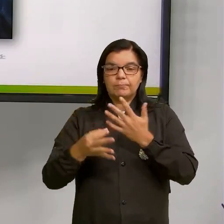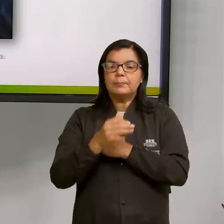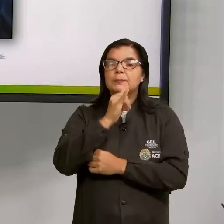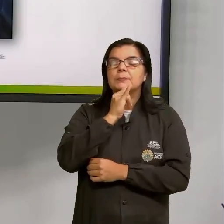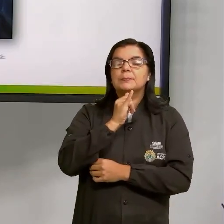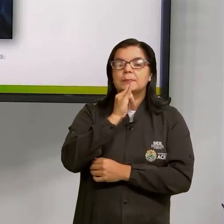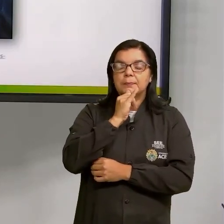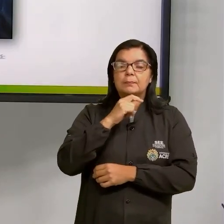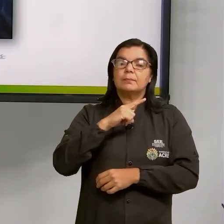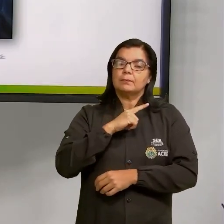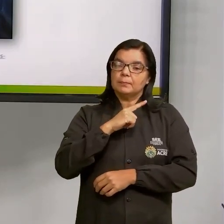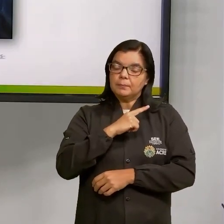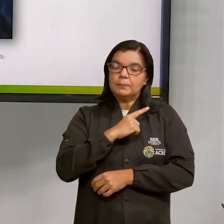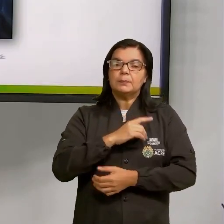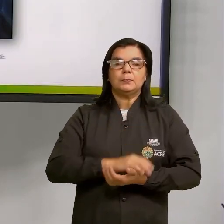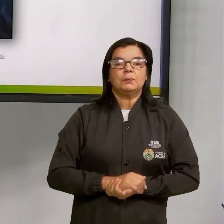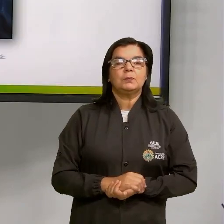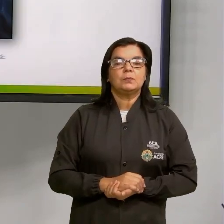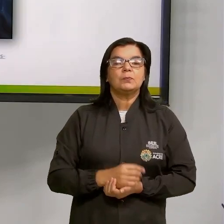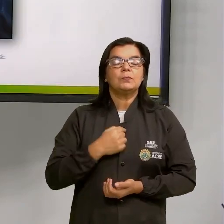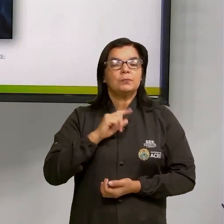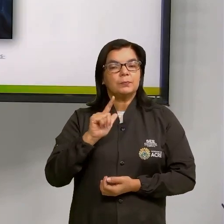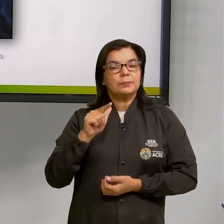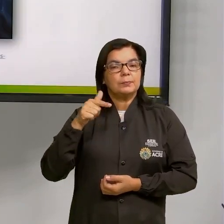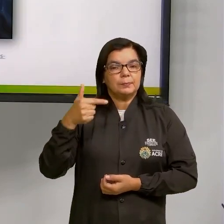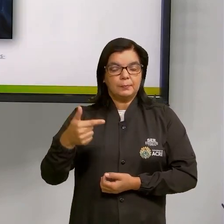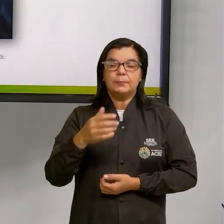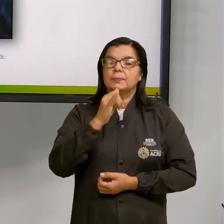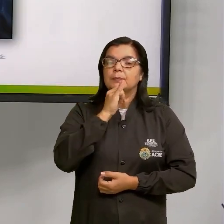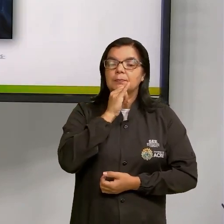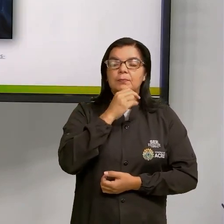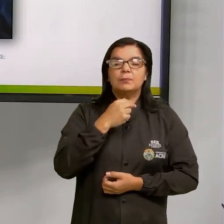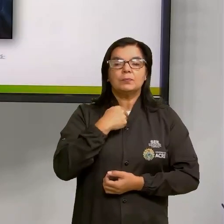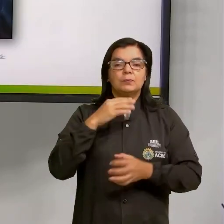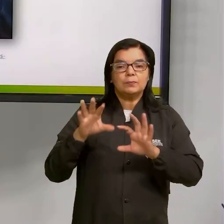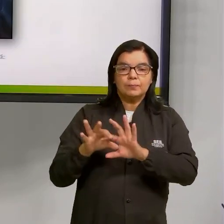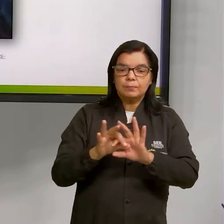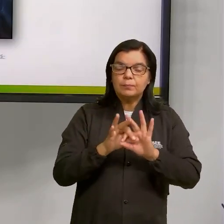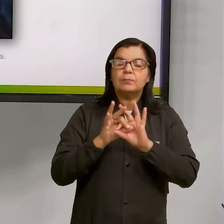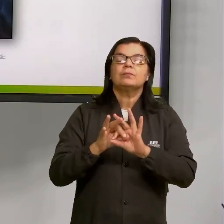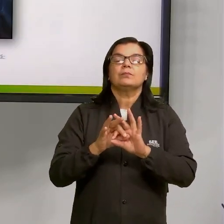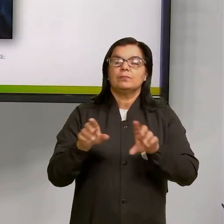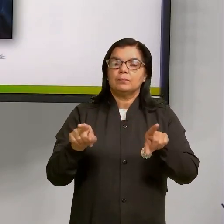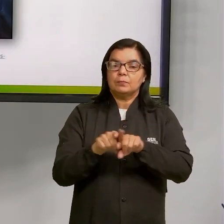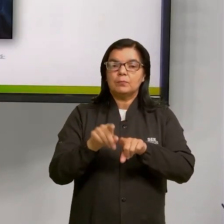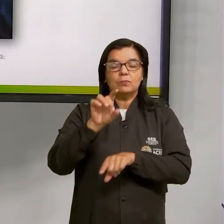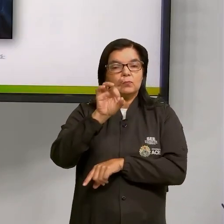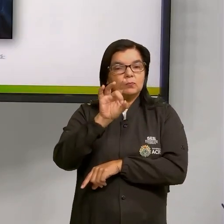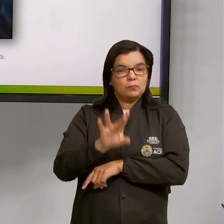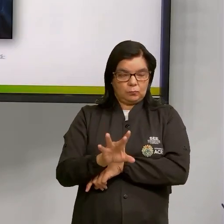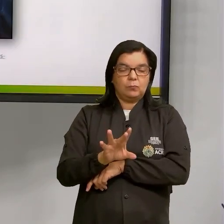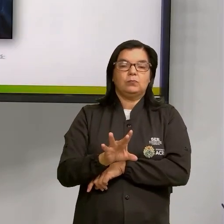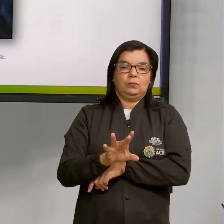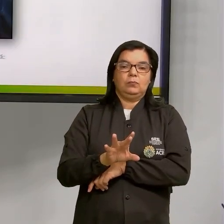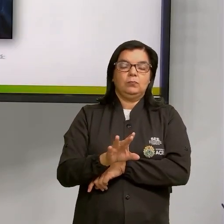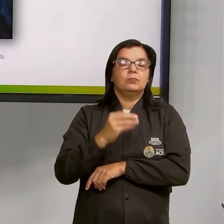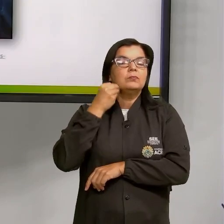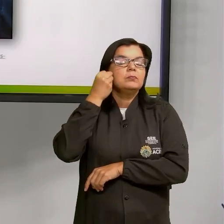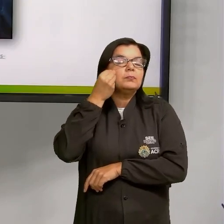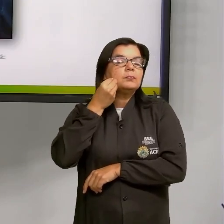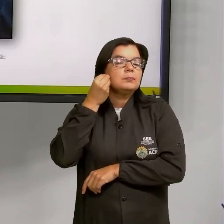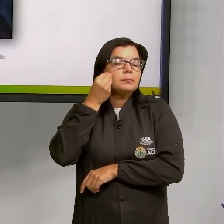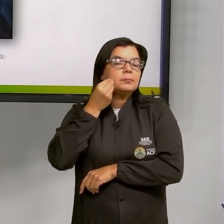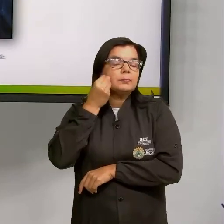exemplos, né, que, inclusive, esses demais exemplos não correspondem, digamos assim, somente a